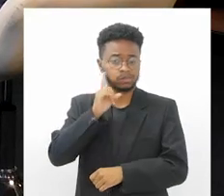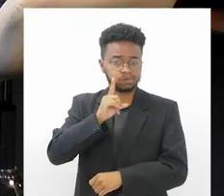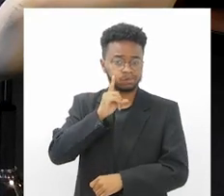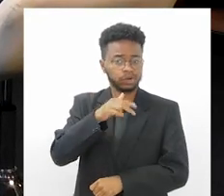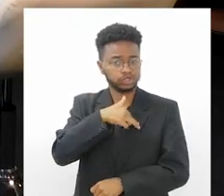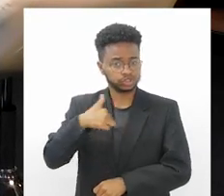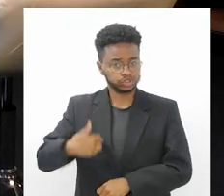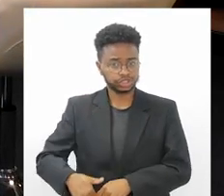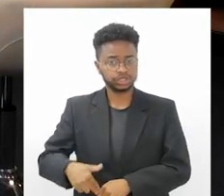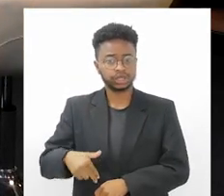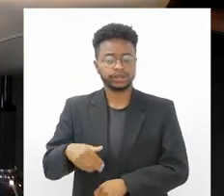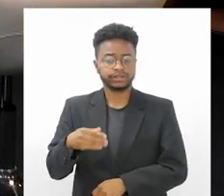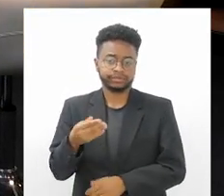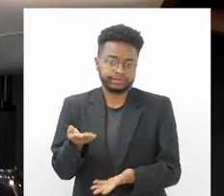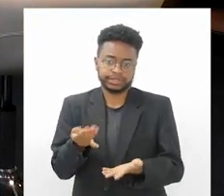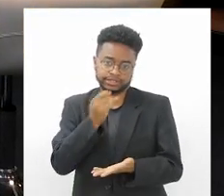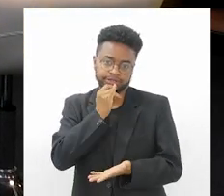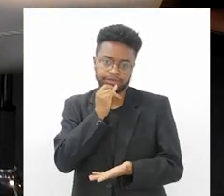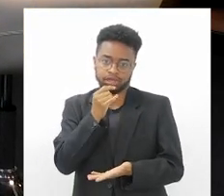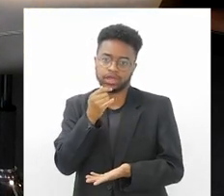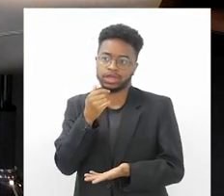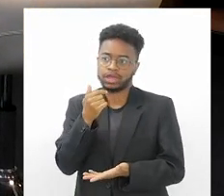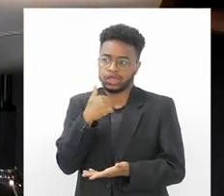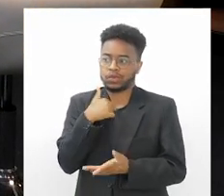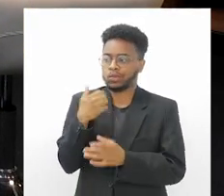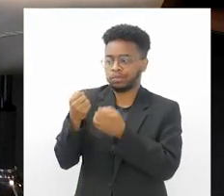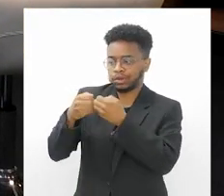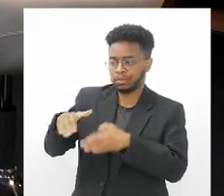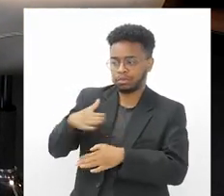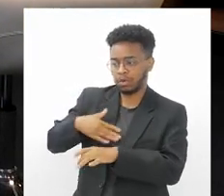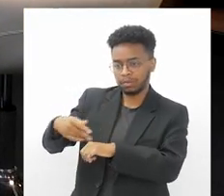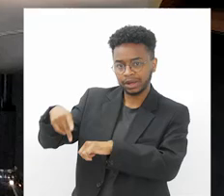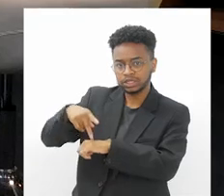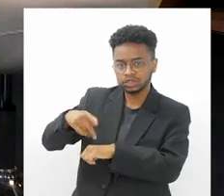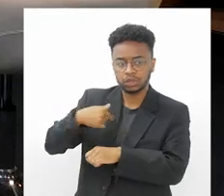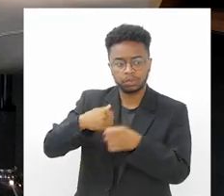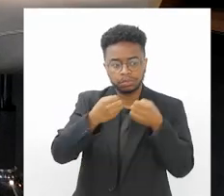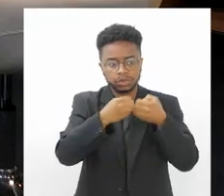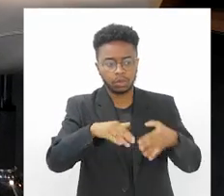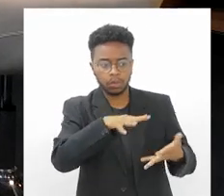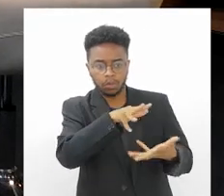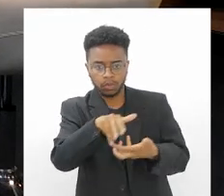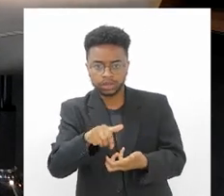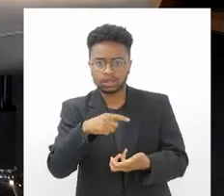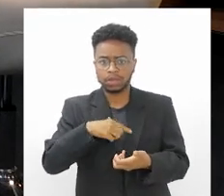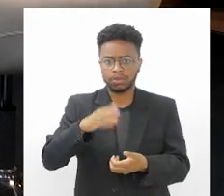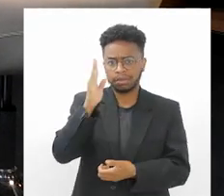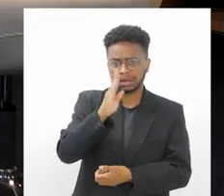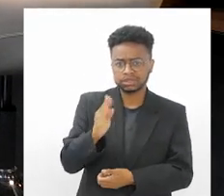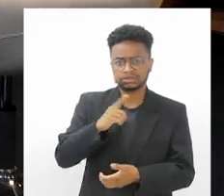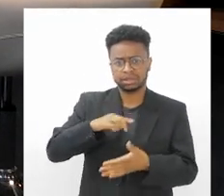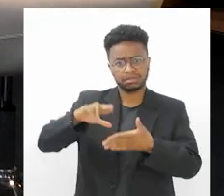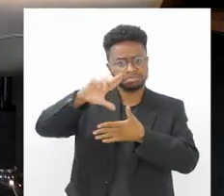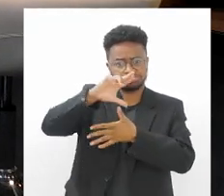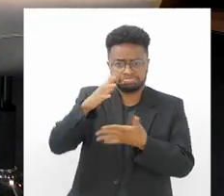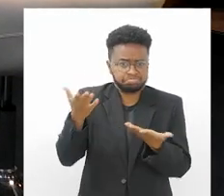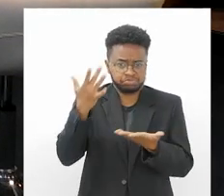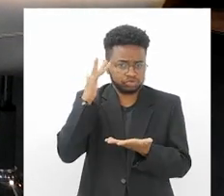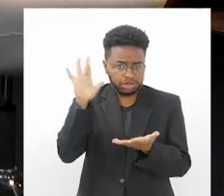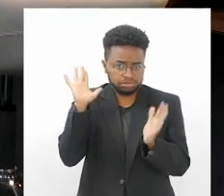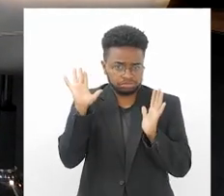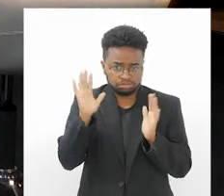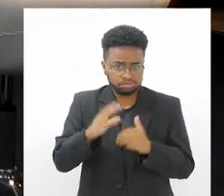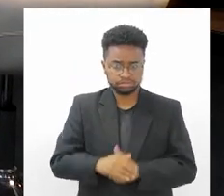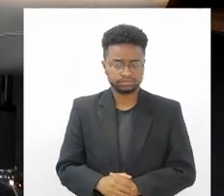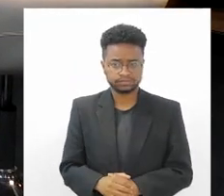Unidos e China, de verem assim, pô, estou atingindo o meu país, estou atingindo o mundo, lá o Brasil, América do Sul, sei lá, estou atingindo todo